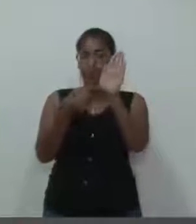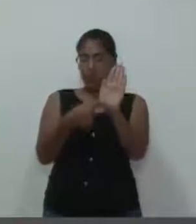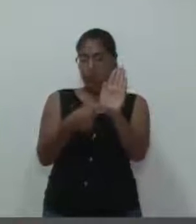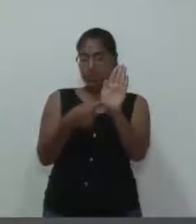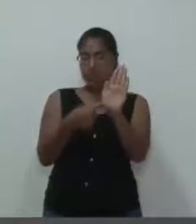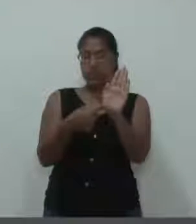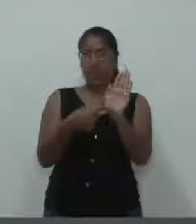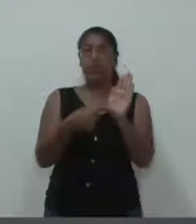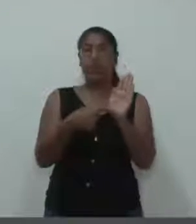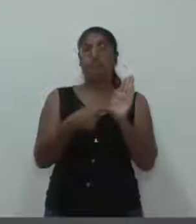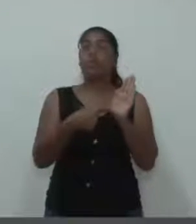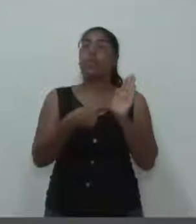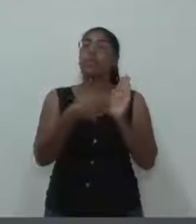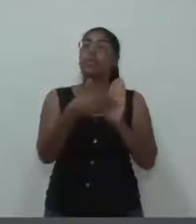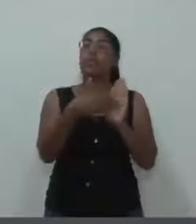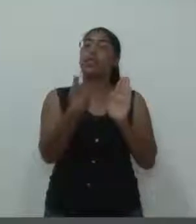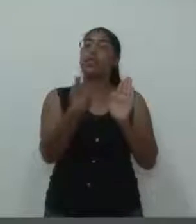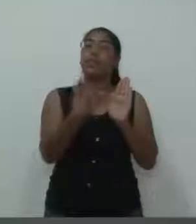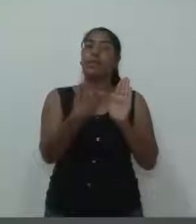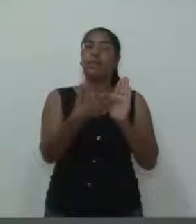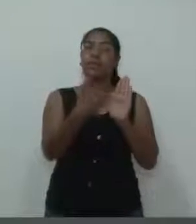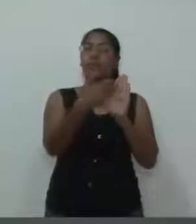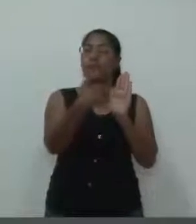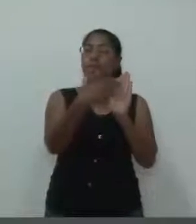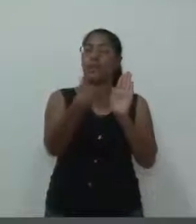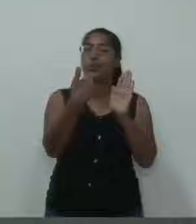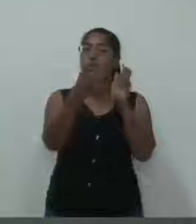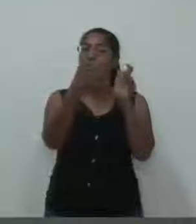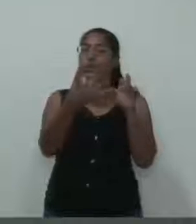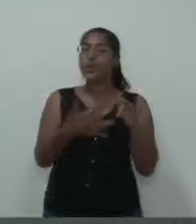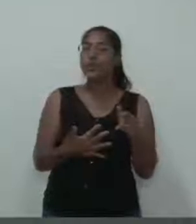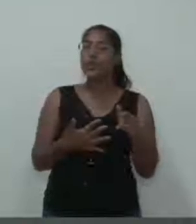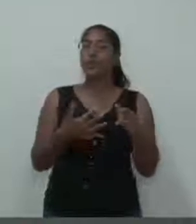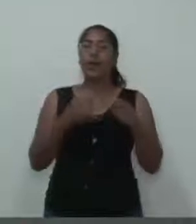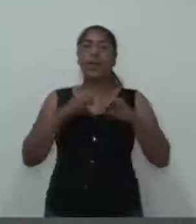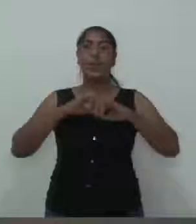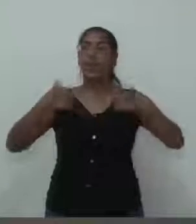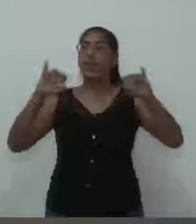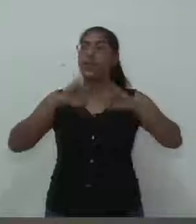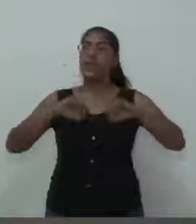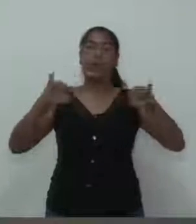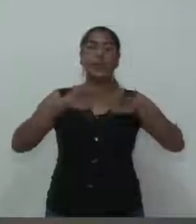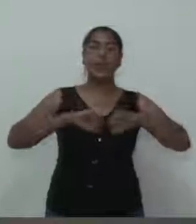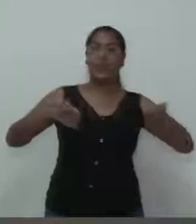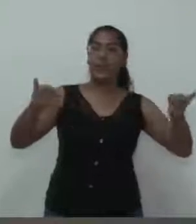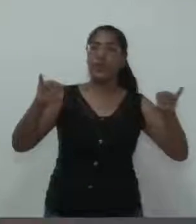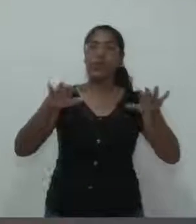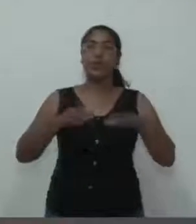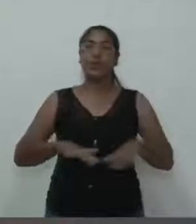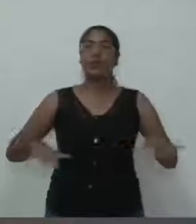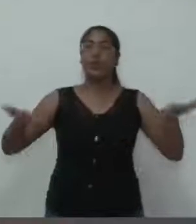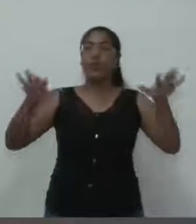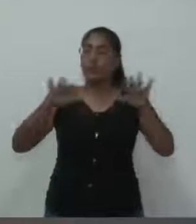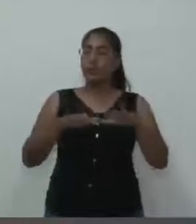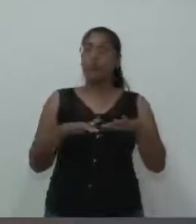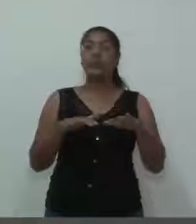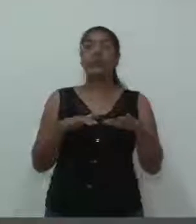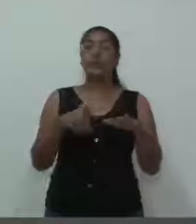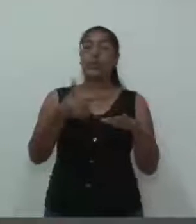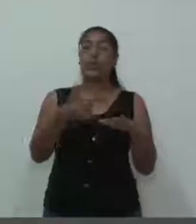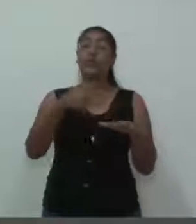links. Esse aqui é o texto base da campanha da Fraternidade, e ele está completando o jubileu de prata. São 25